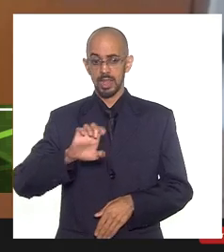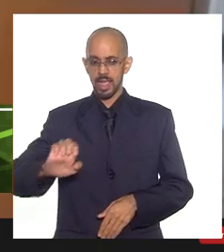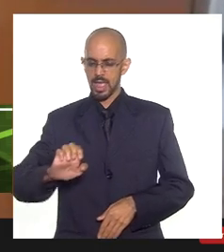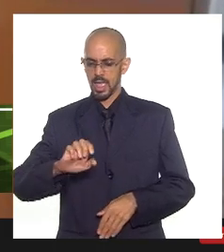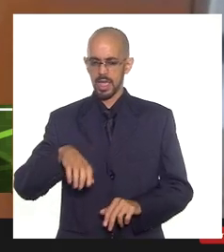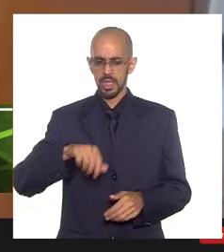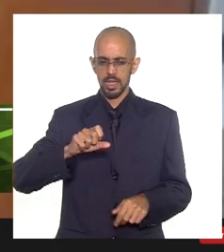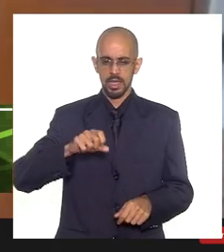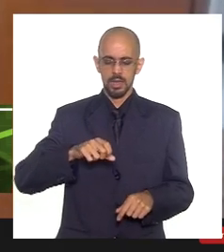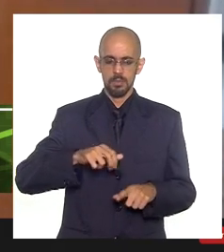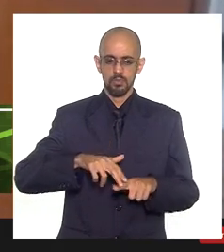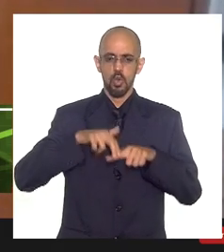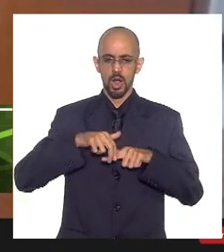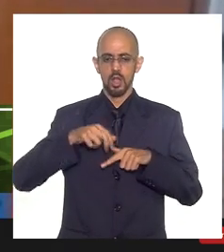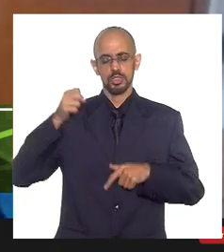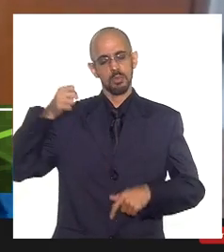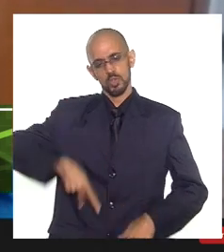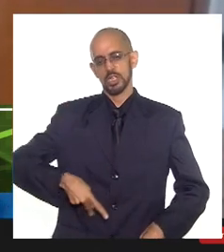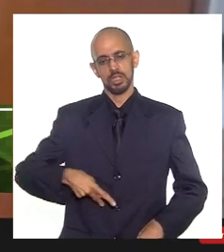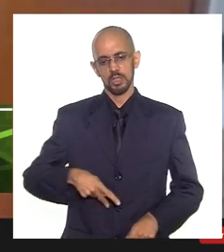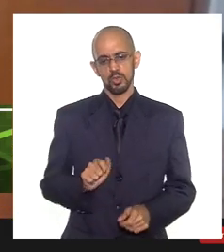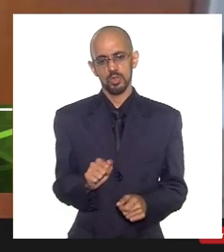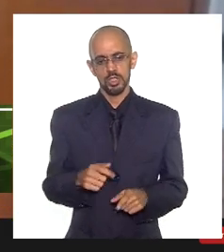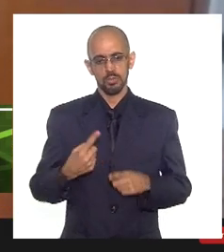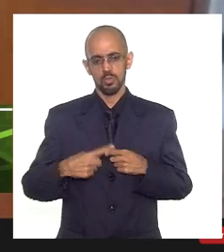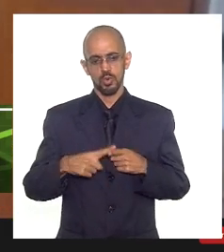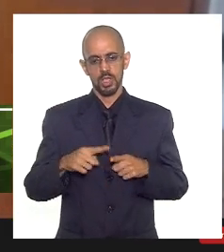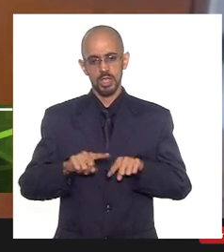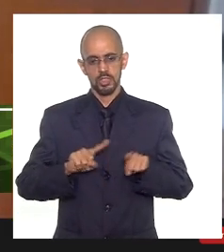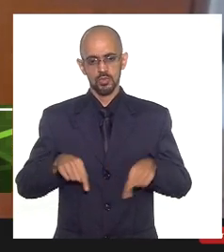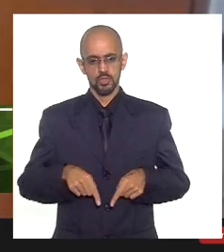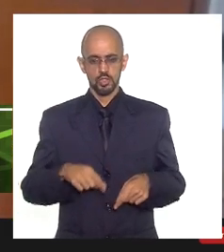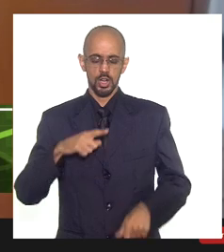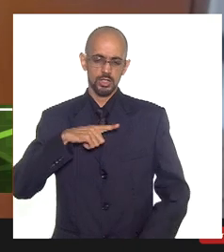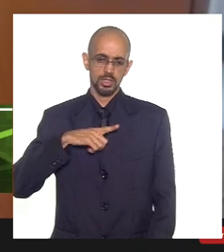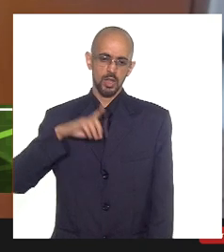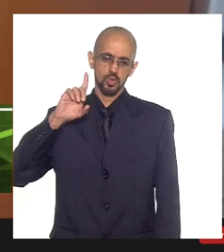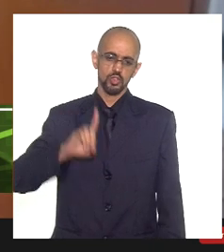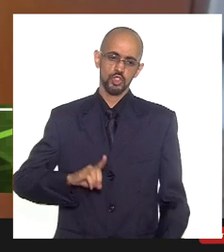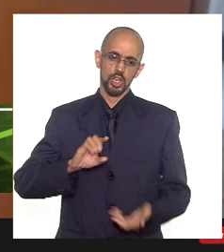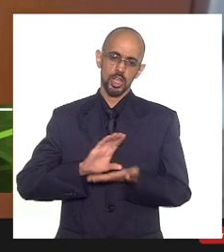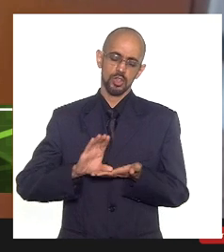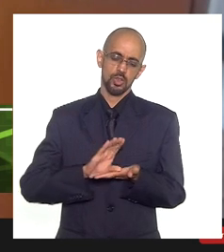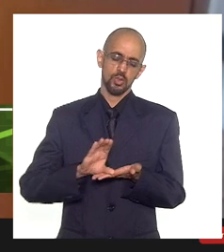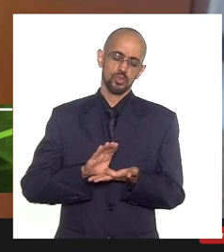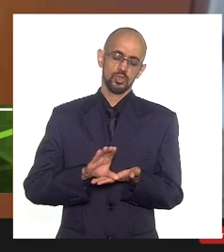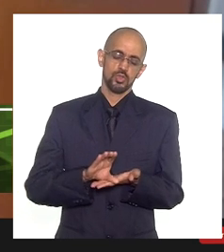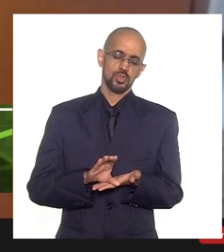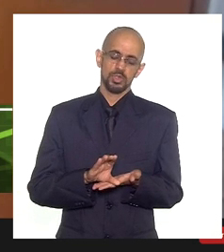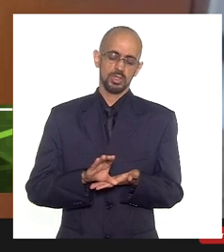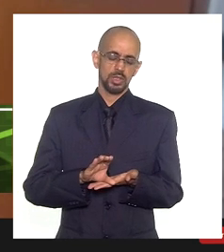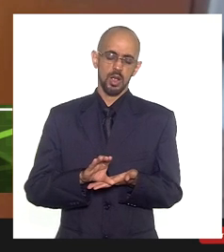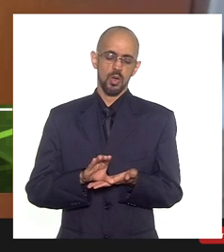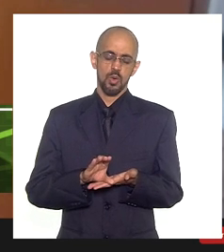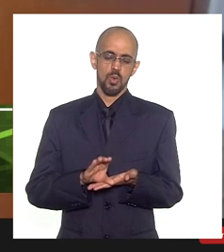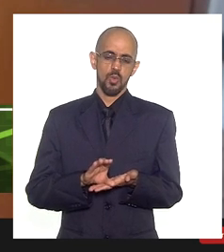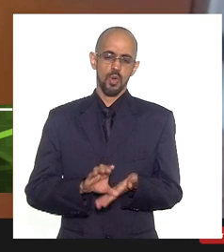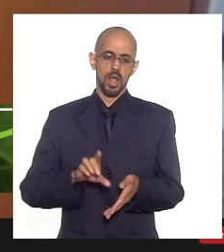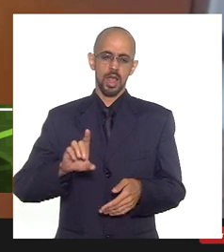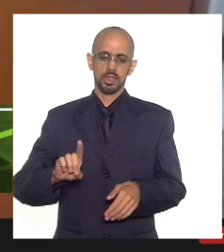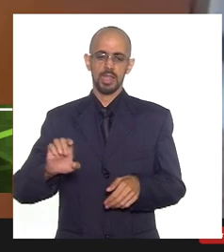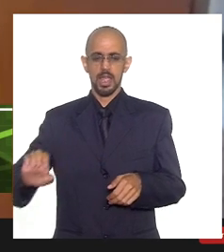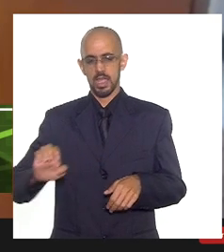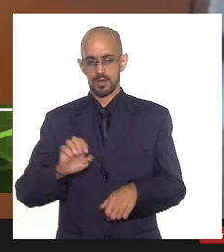à medida que esses trabalhadores têm direito constitucionalmente consagrado à DE na